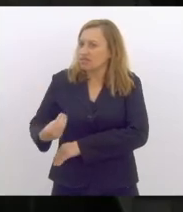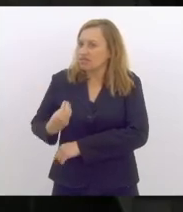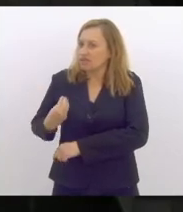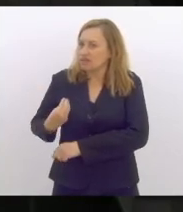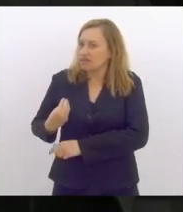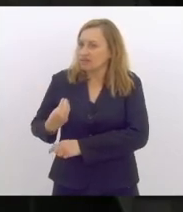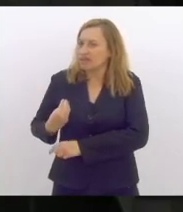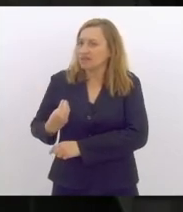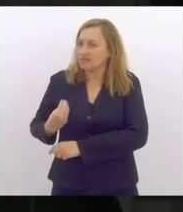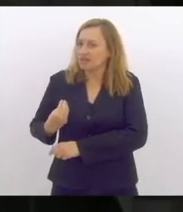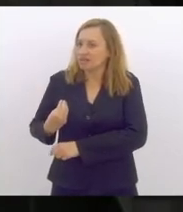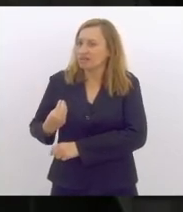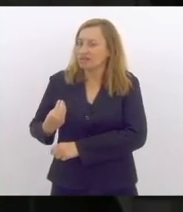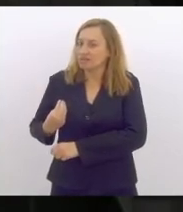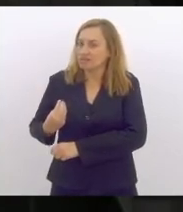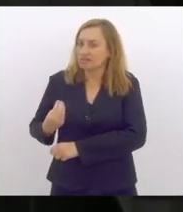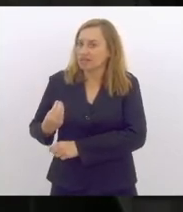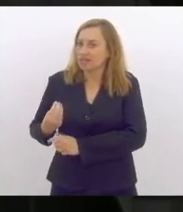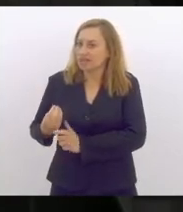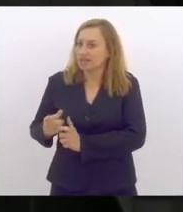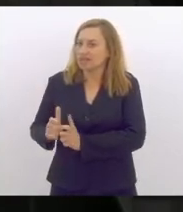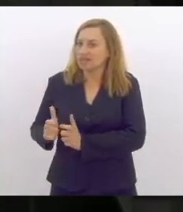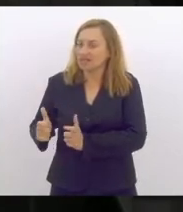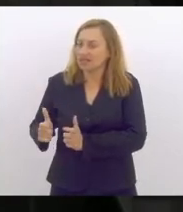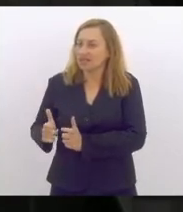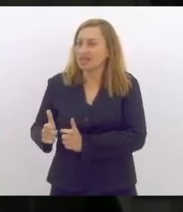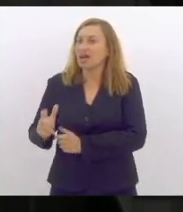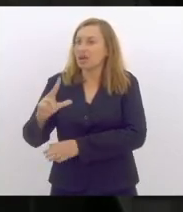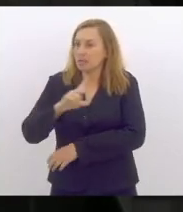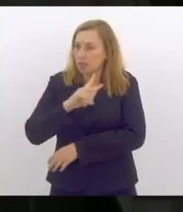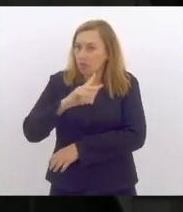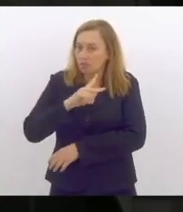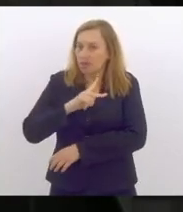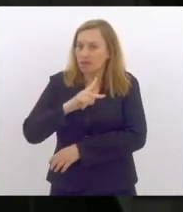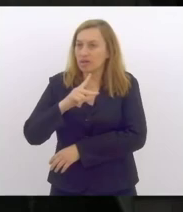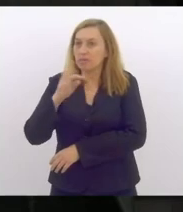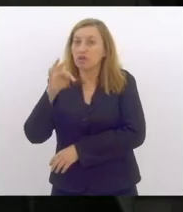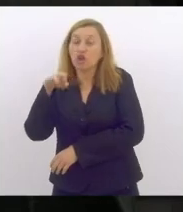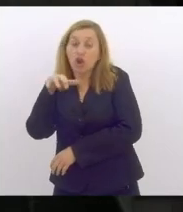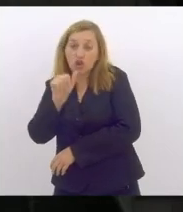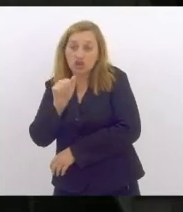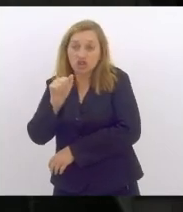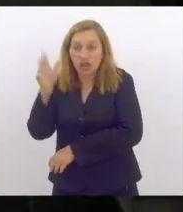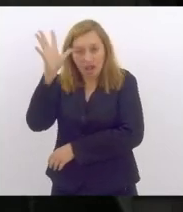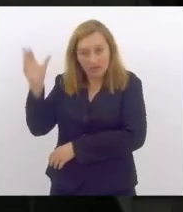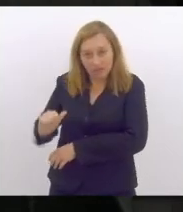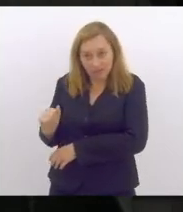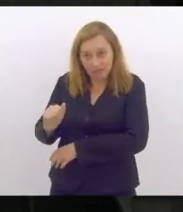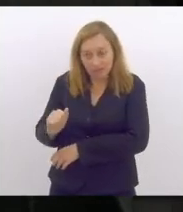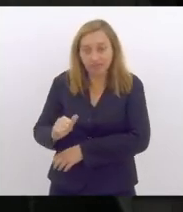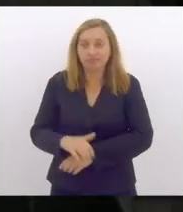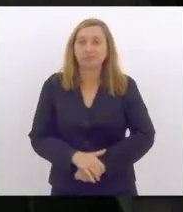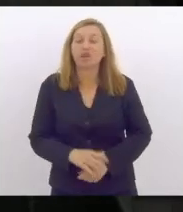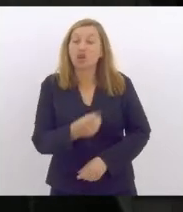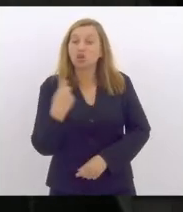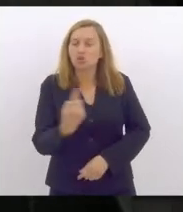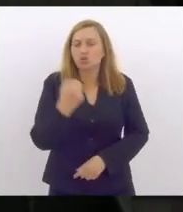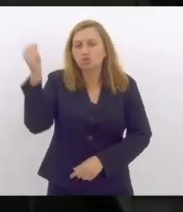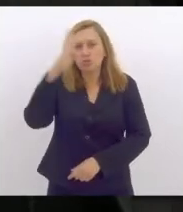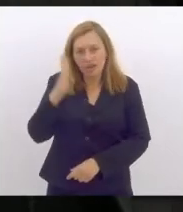faz parte da própria mitologia africana. E no nosso